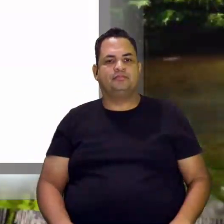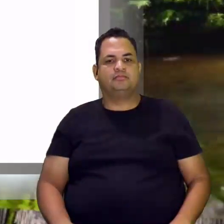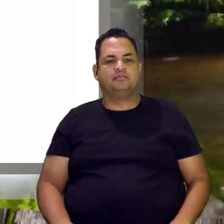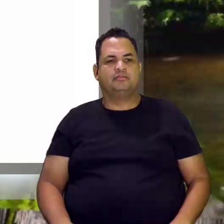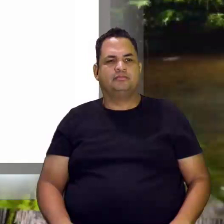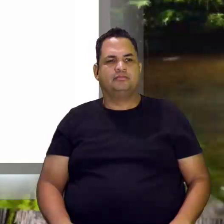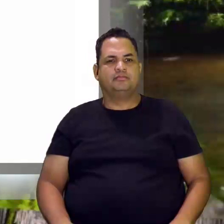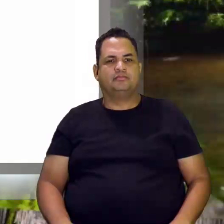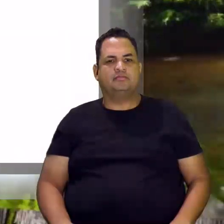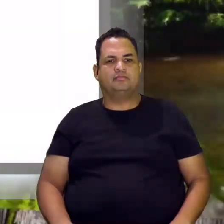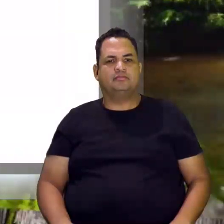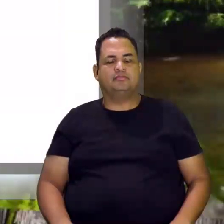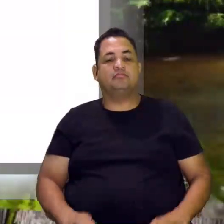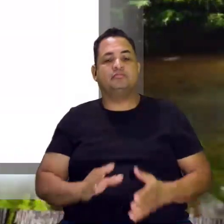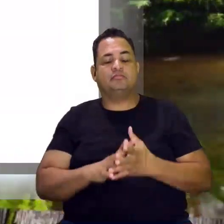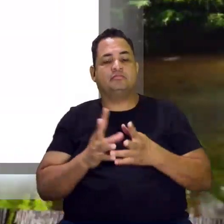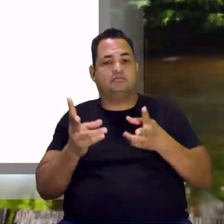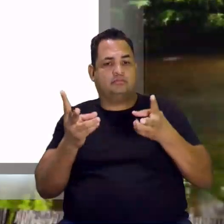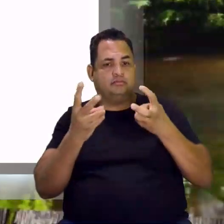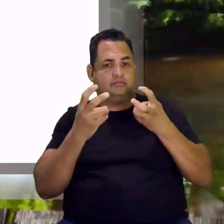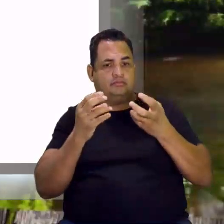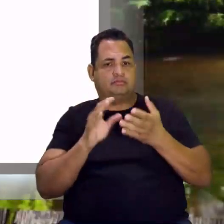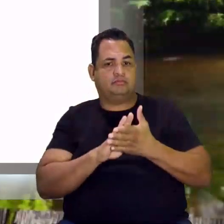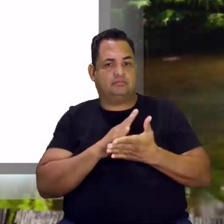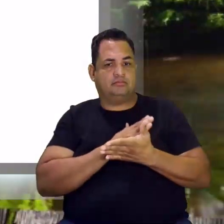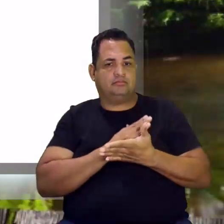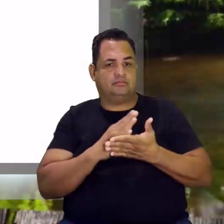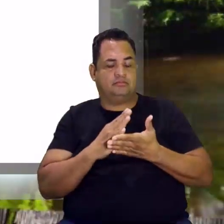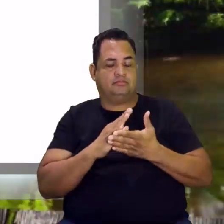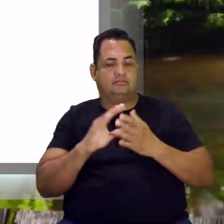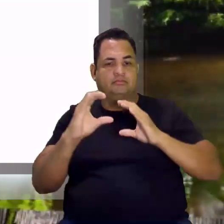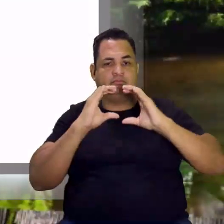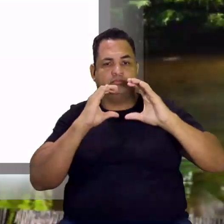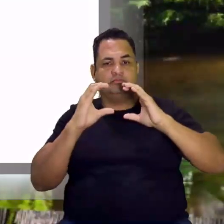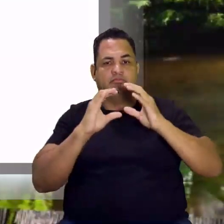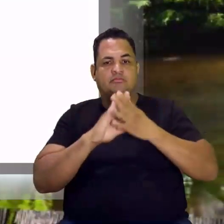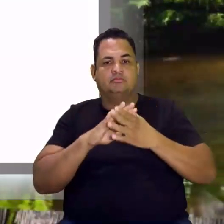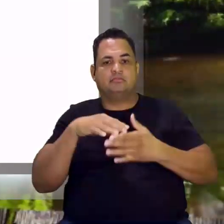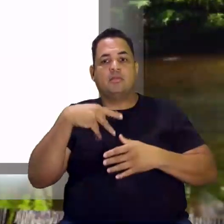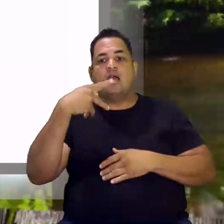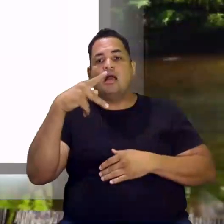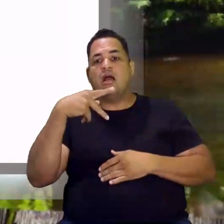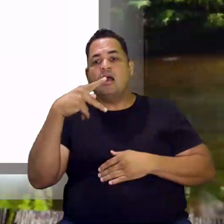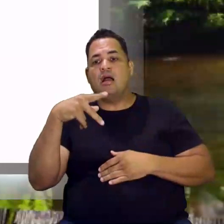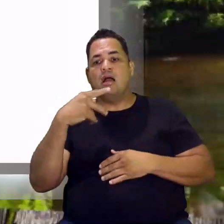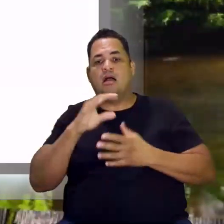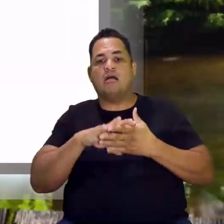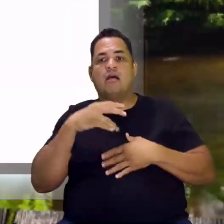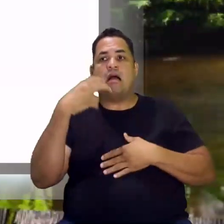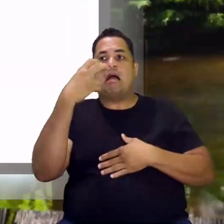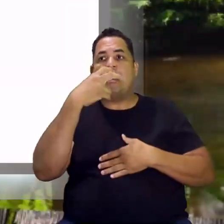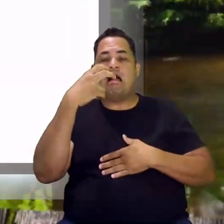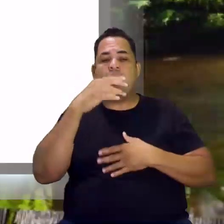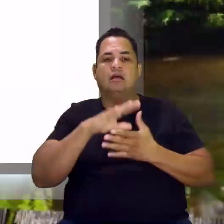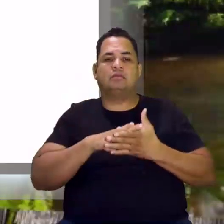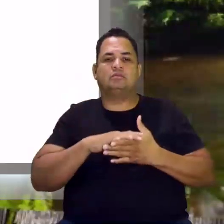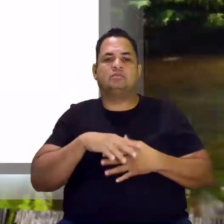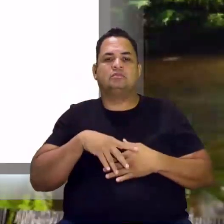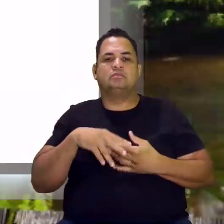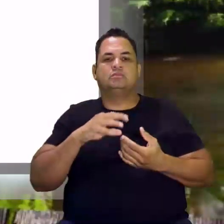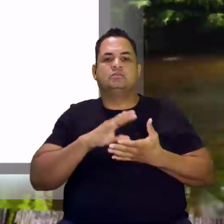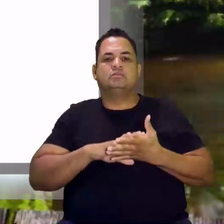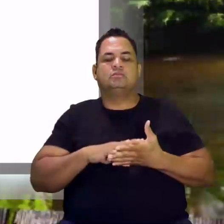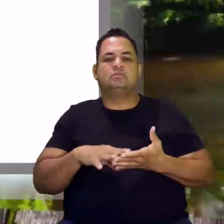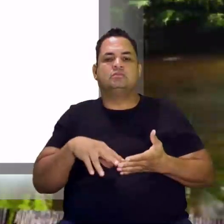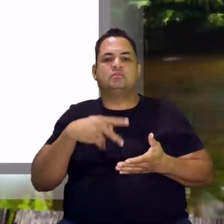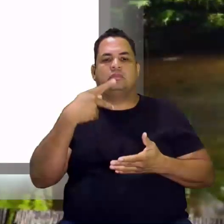nessa comunicação eles perceberam que no início dessa comunicação eram os gritos, eles iam caçar, os homens iam caçar, cada um se